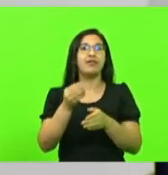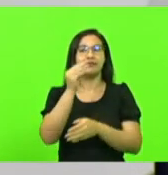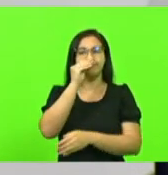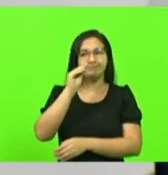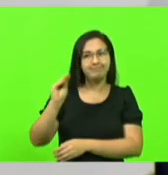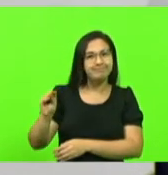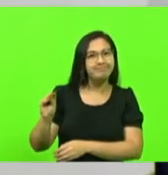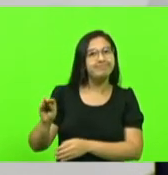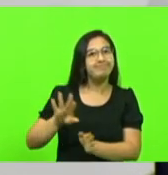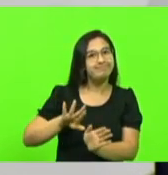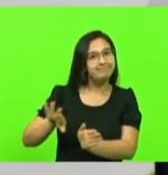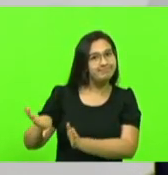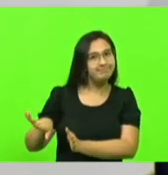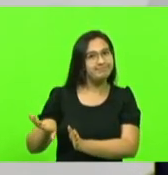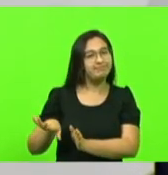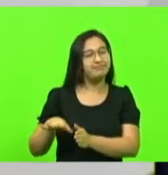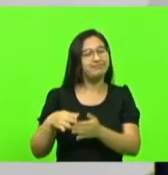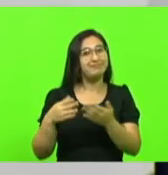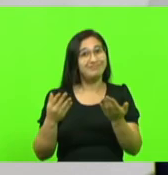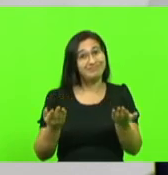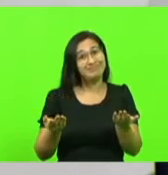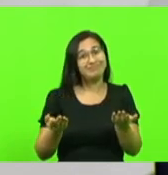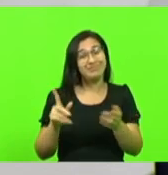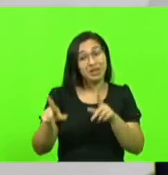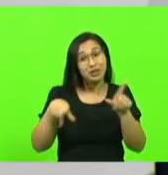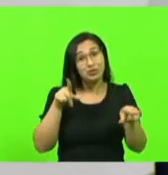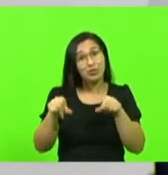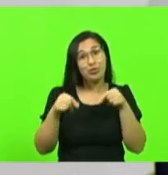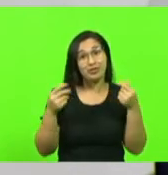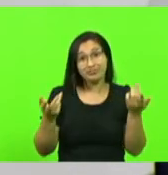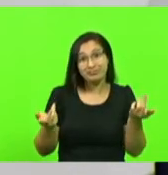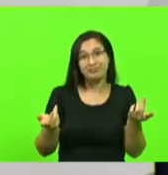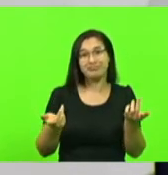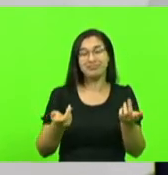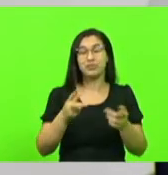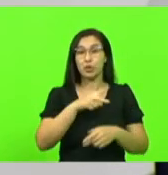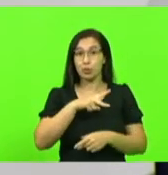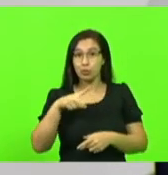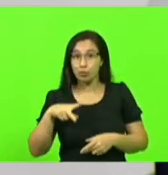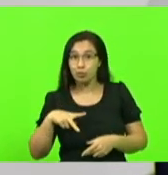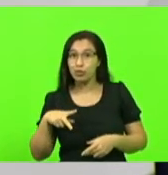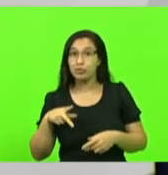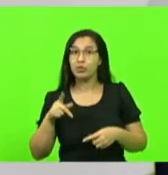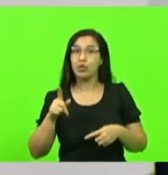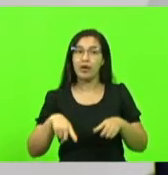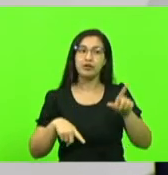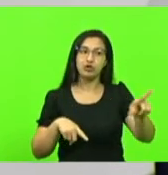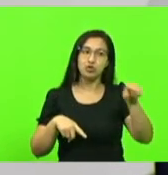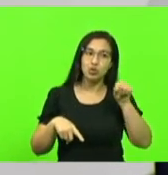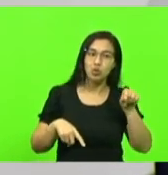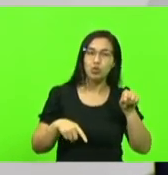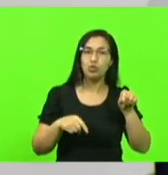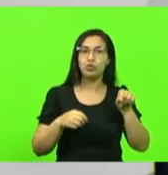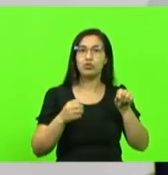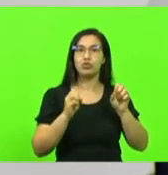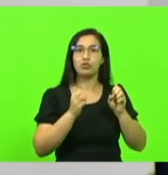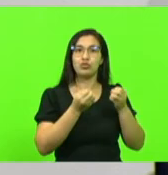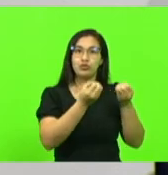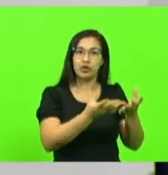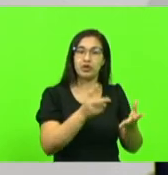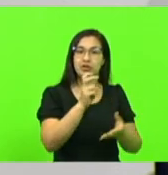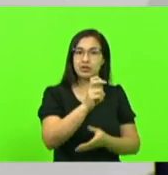aqui. Não tem mágica. Em orçamento público, cada escolha é uma renúncia. Se eu escolho colocar 50 milhões de